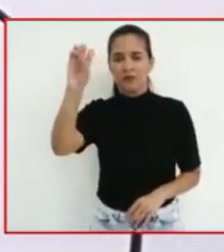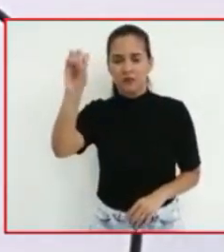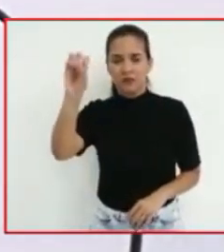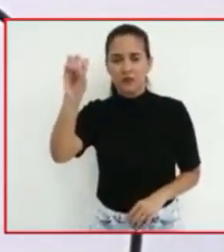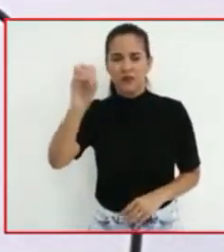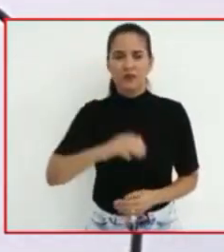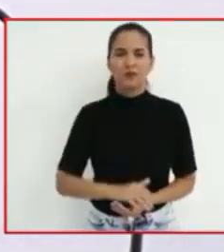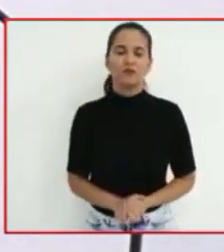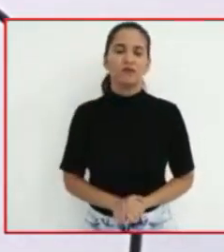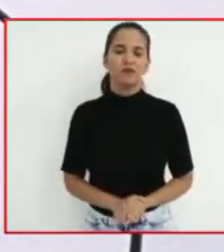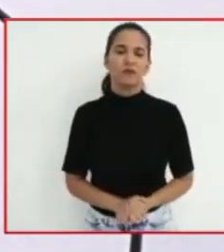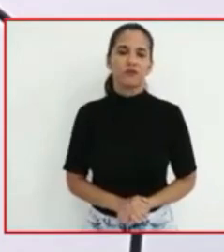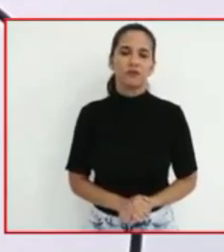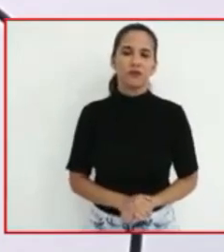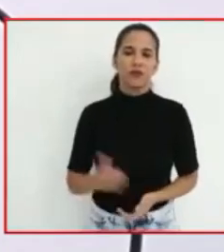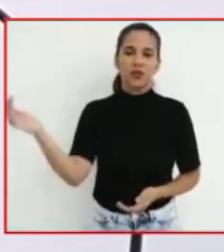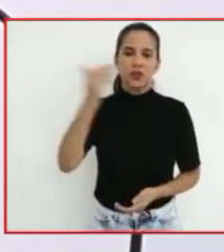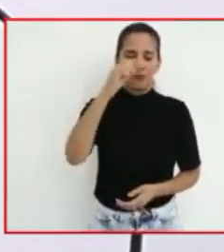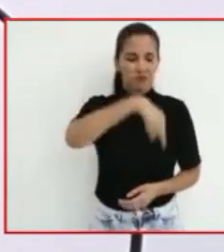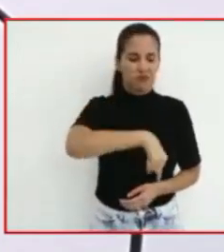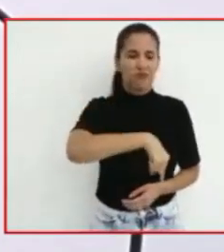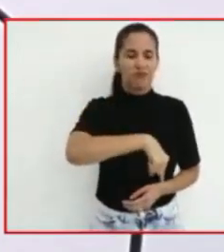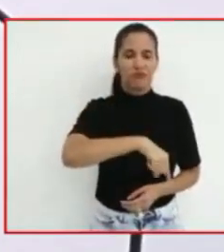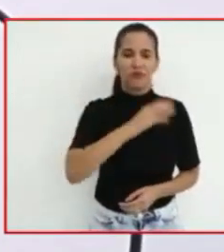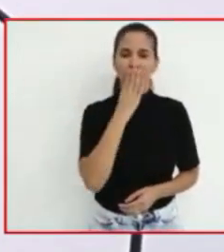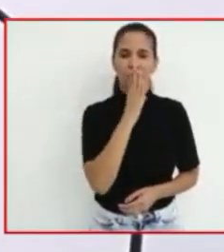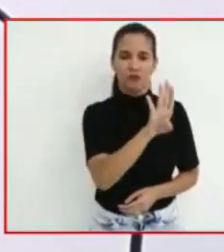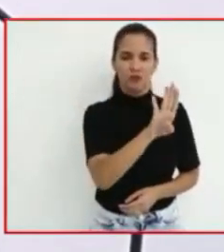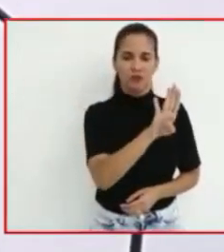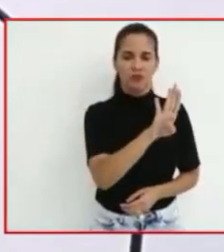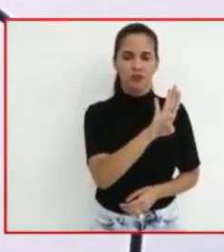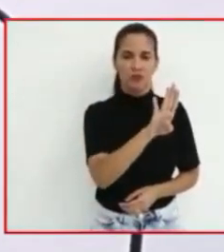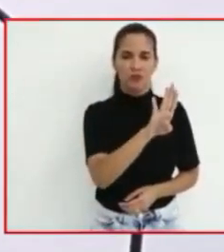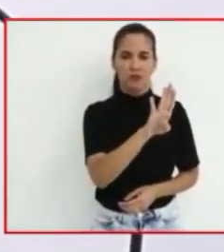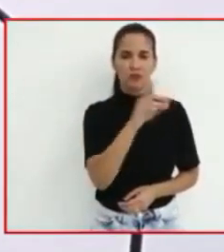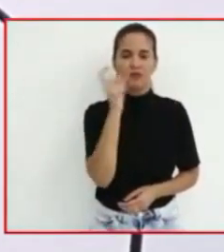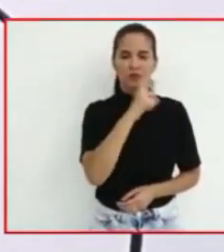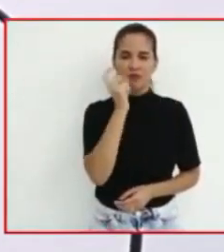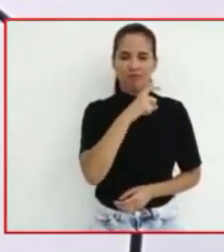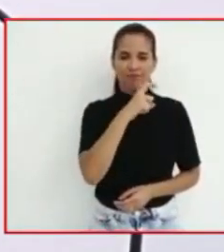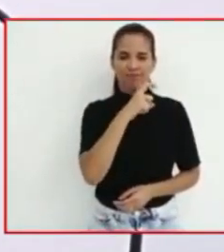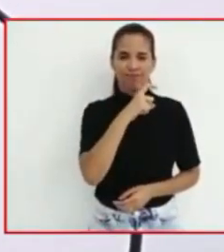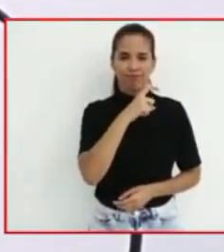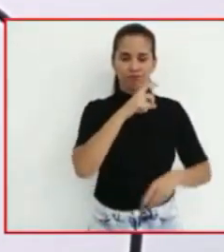de infraestrutura do estado, veio aqui e prometeu.